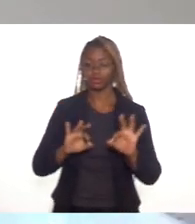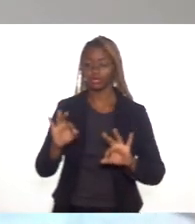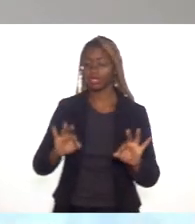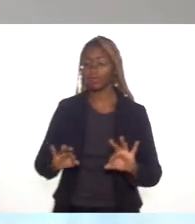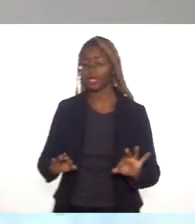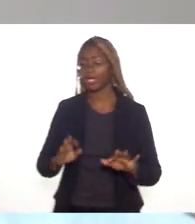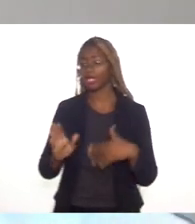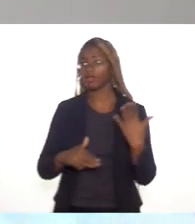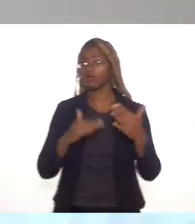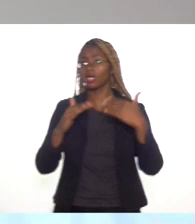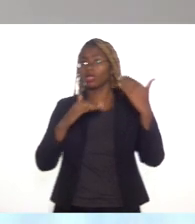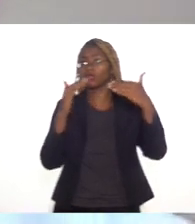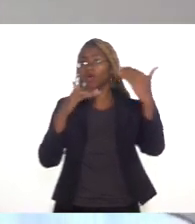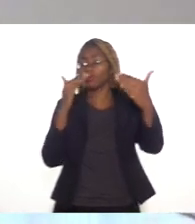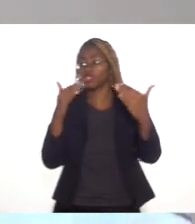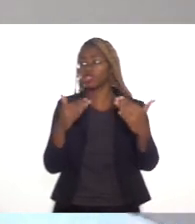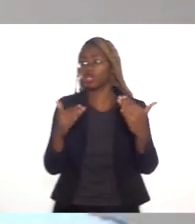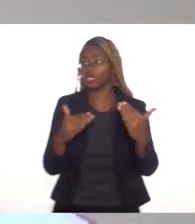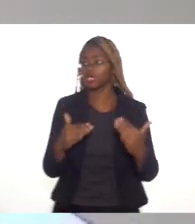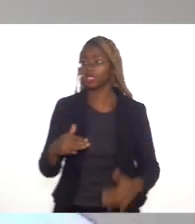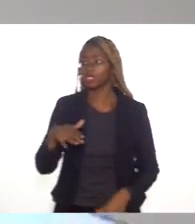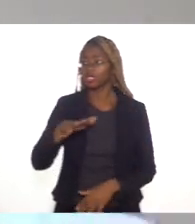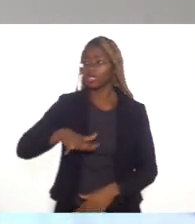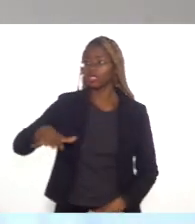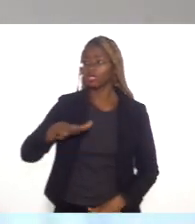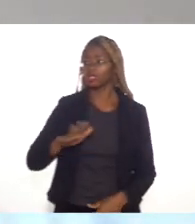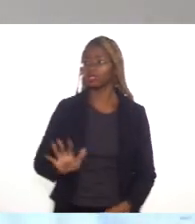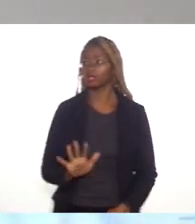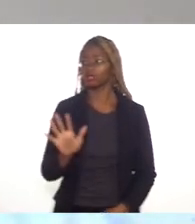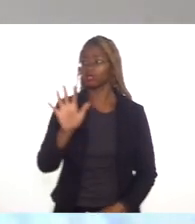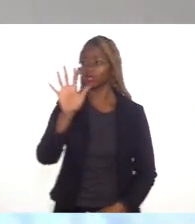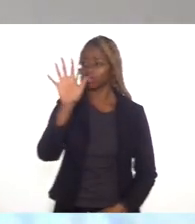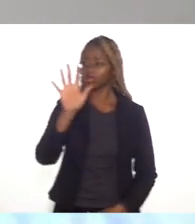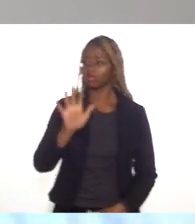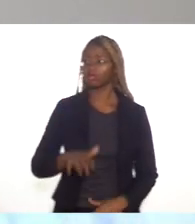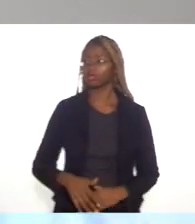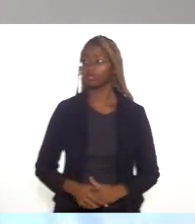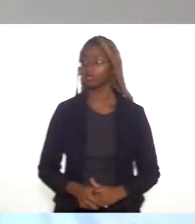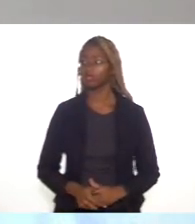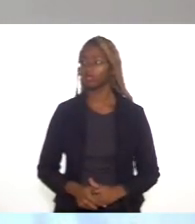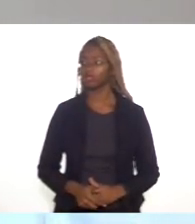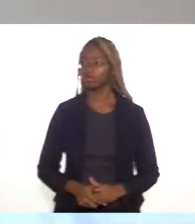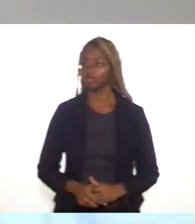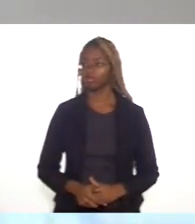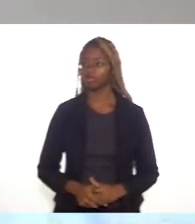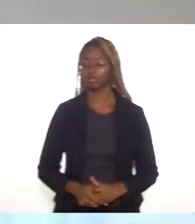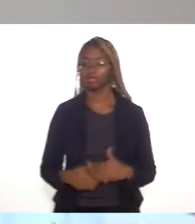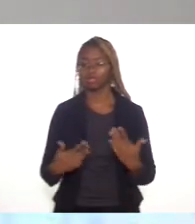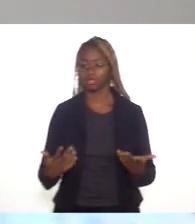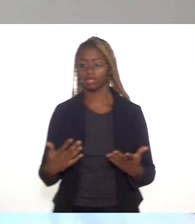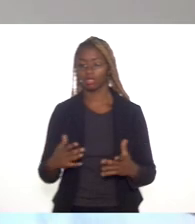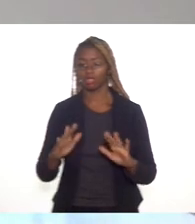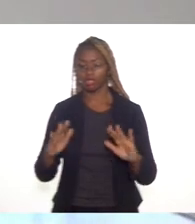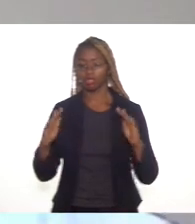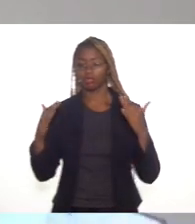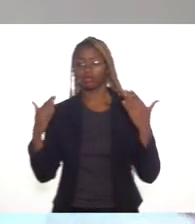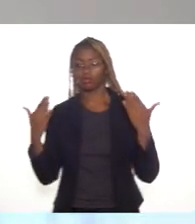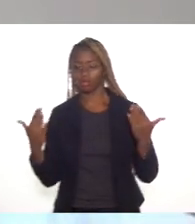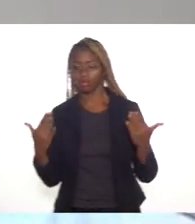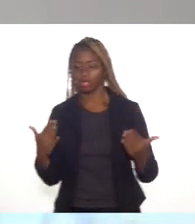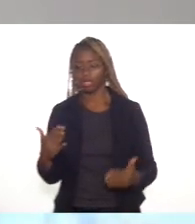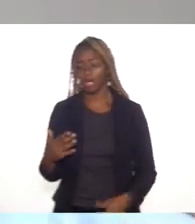direitos em território de favela e demais áreas populares. Isso é um elemento estruturante. Se o governo do Estado quiser, tiver